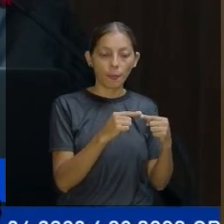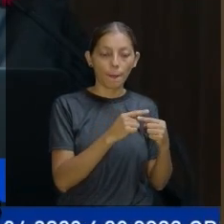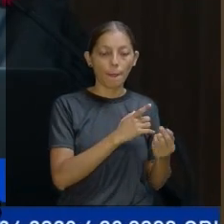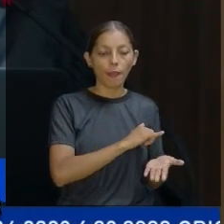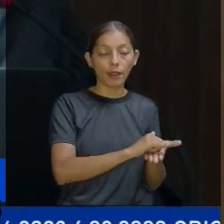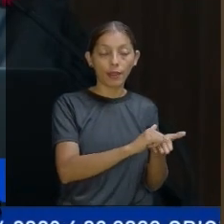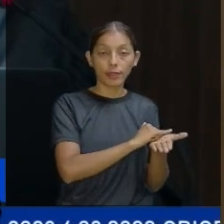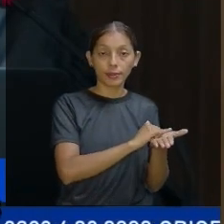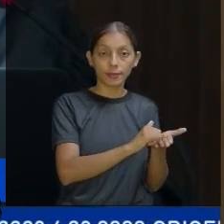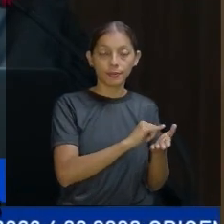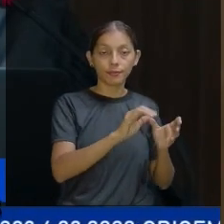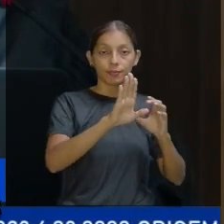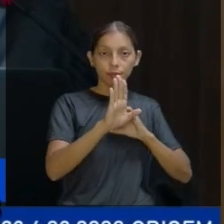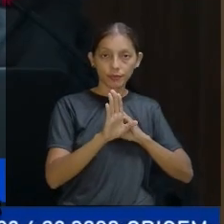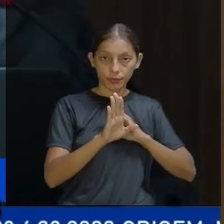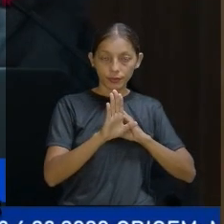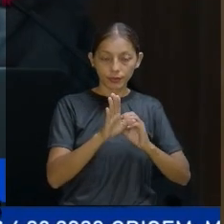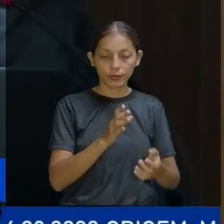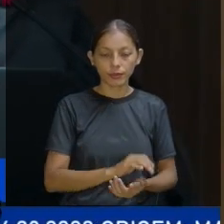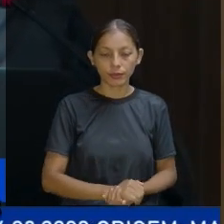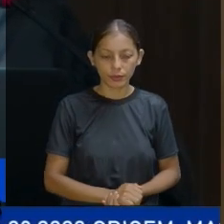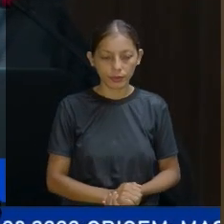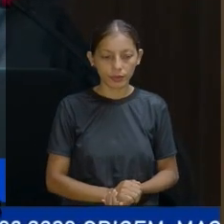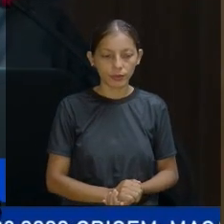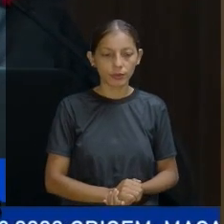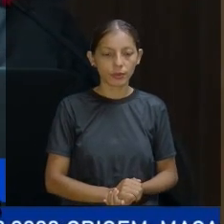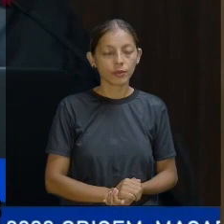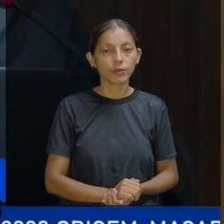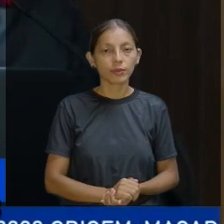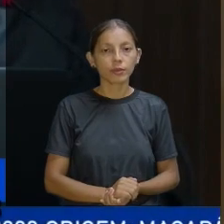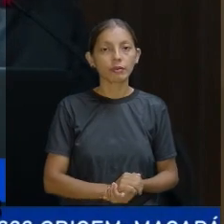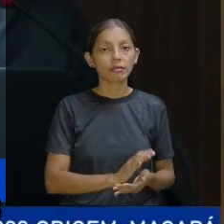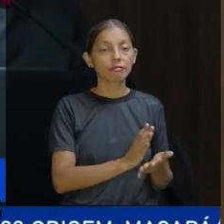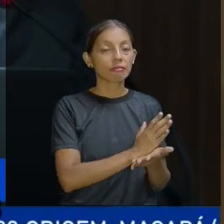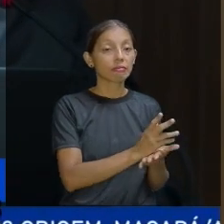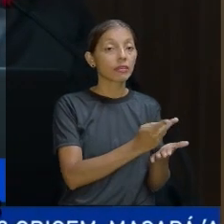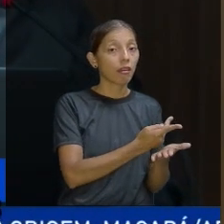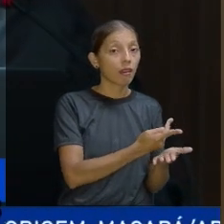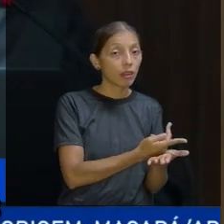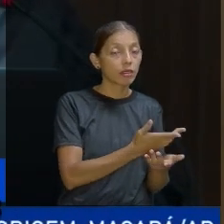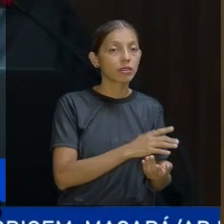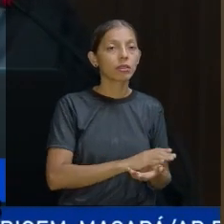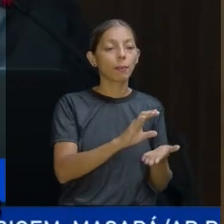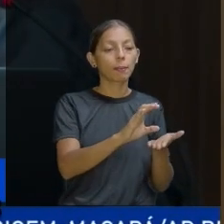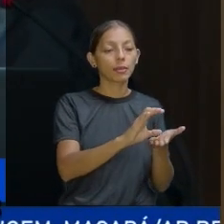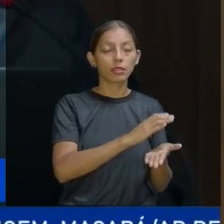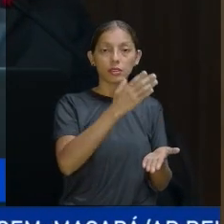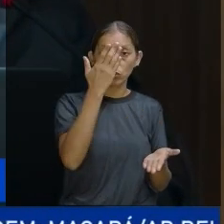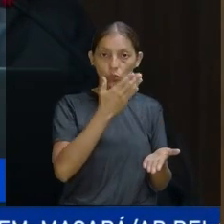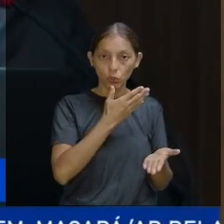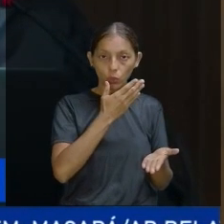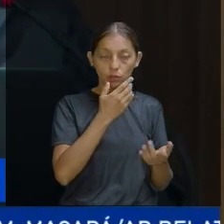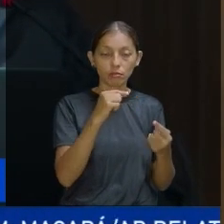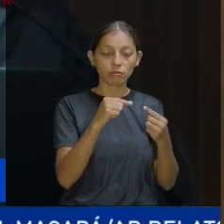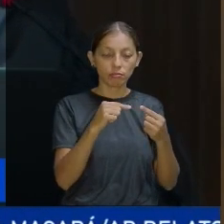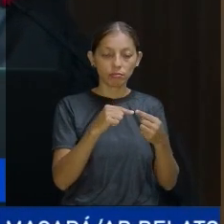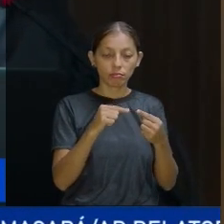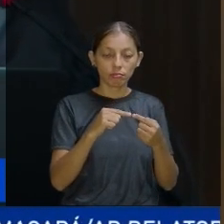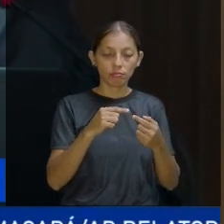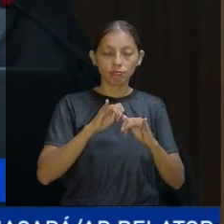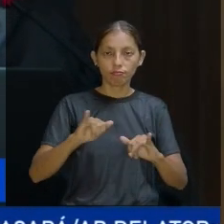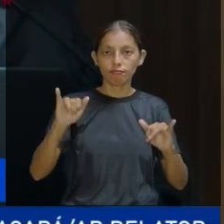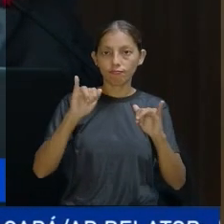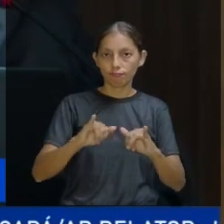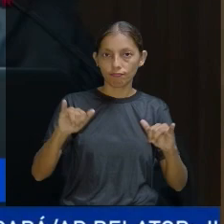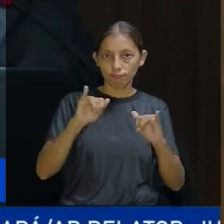candidaturas e impugnações e arguições de inelegibilidade, prestação de contas de campanha, representação